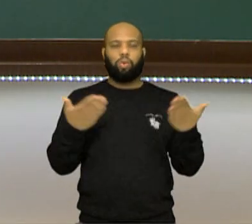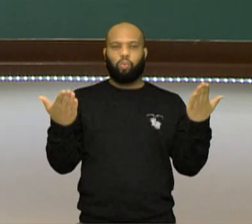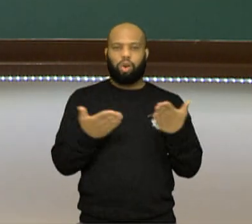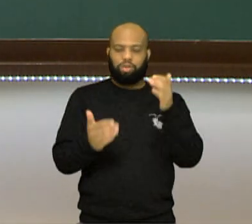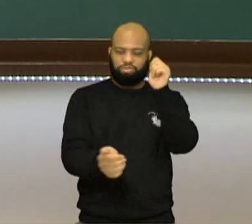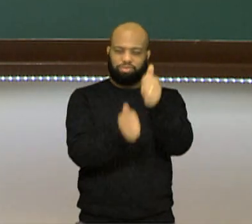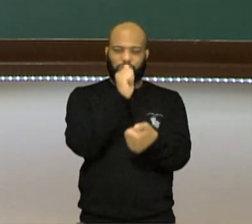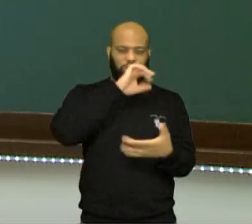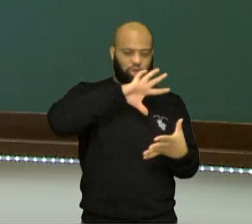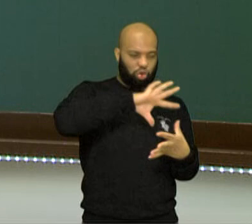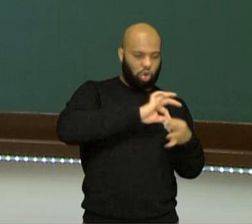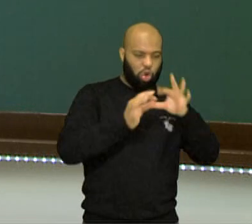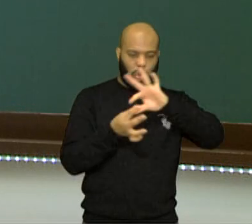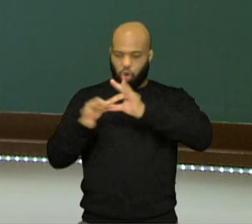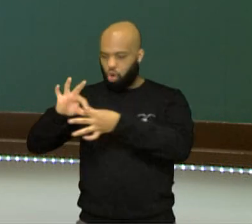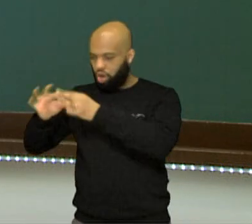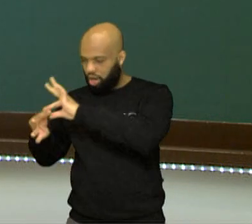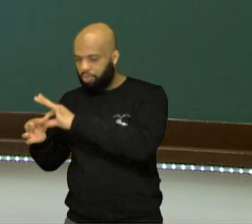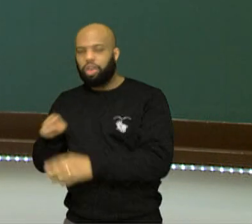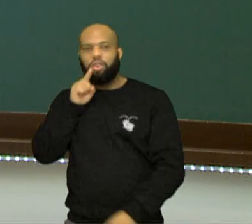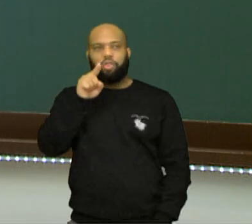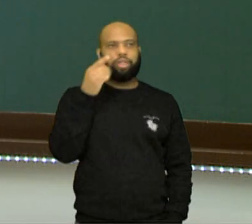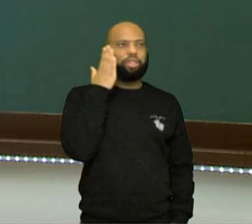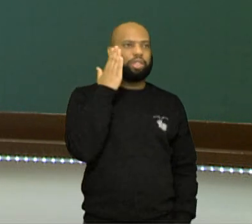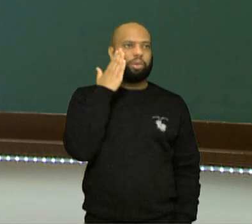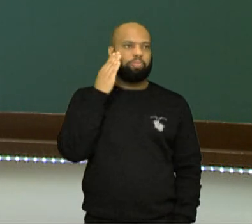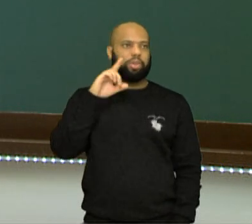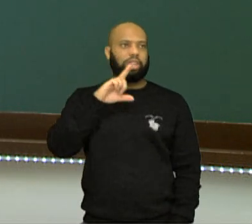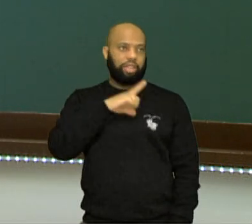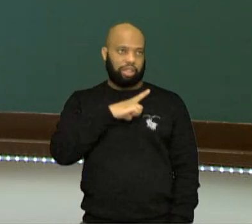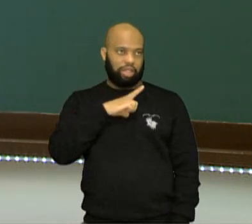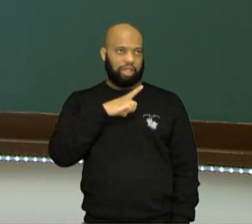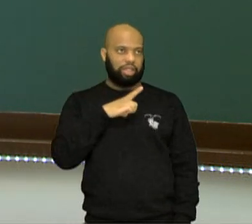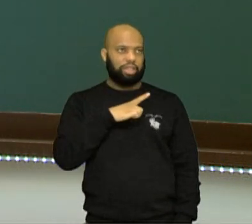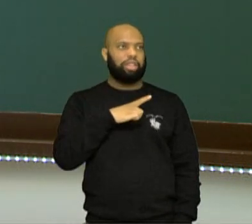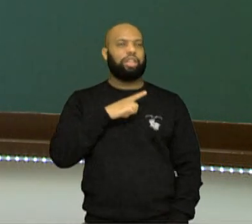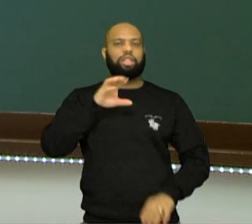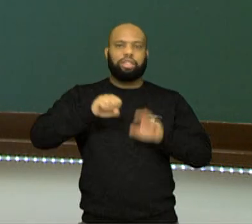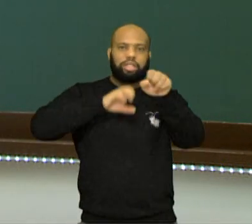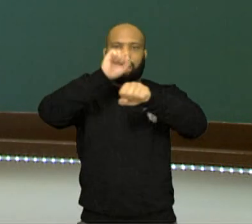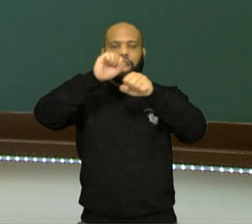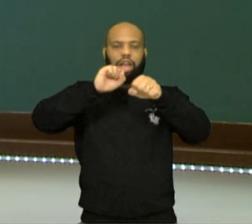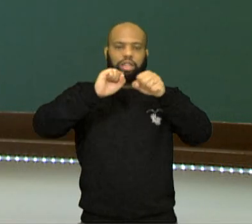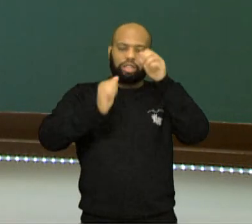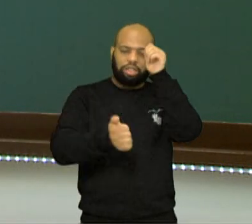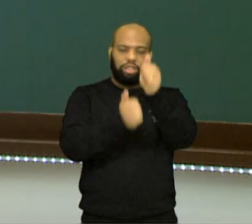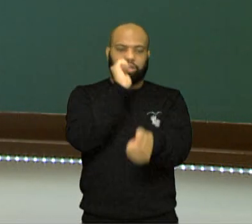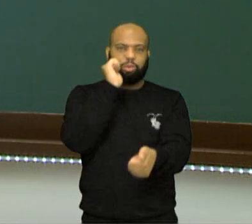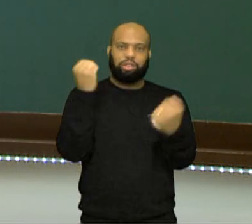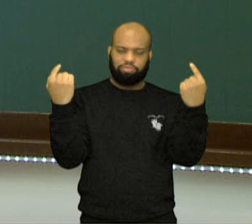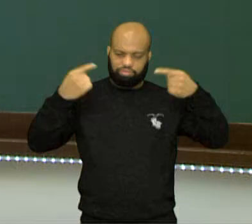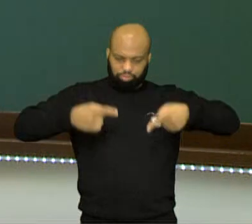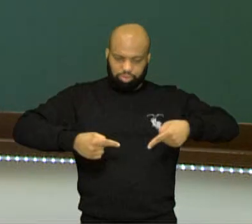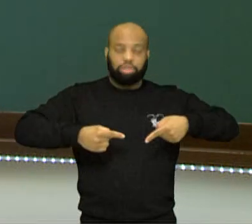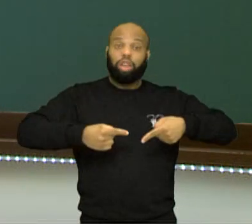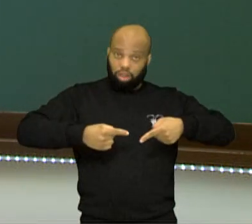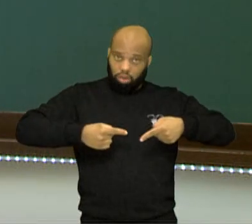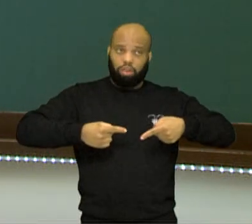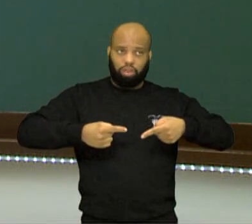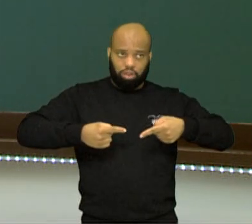Esporte olímpico, você sabia que a escalada esportiva se